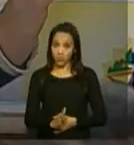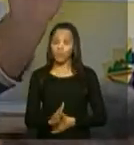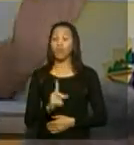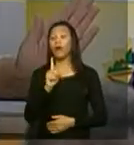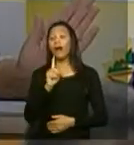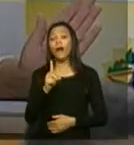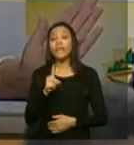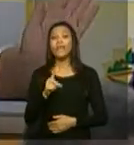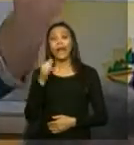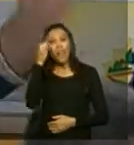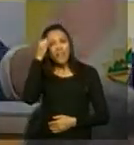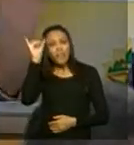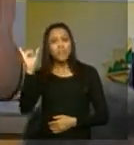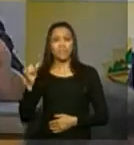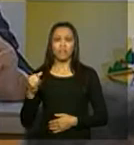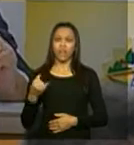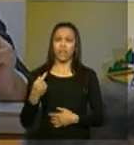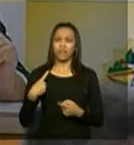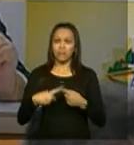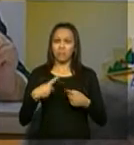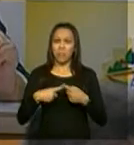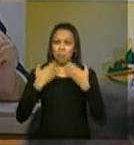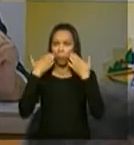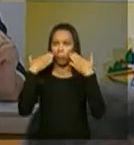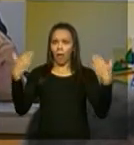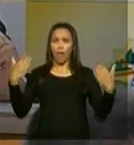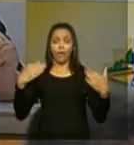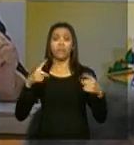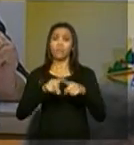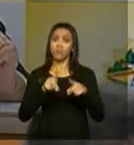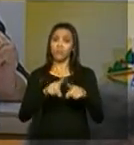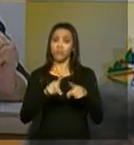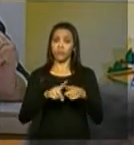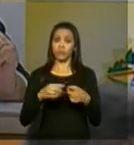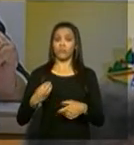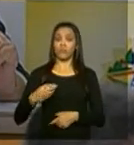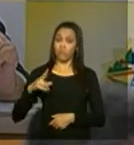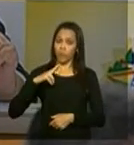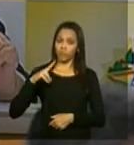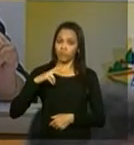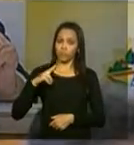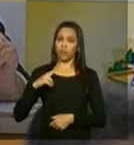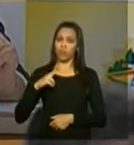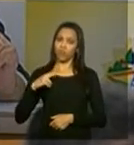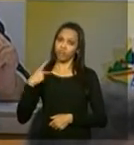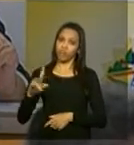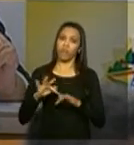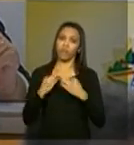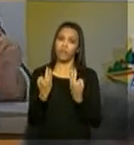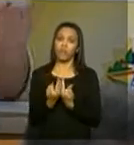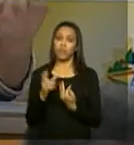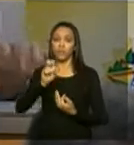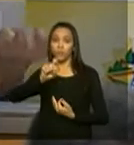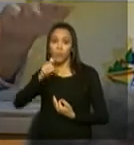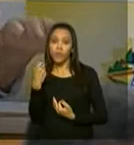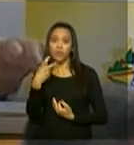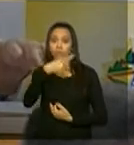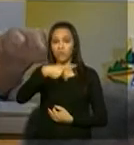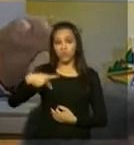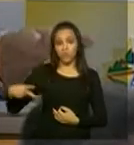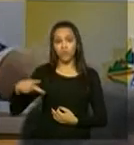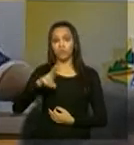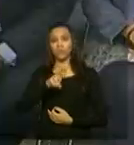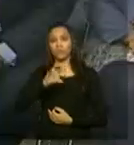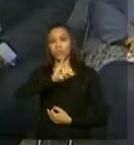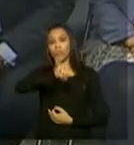as imagens ea privacidade da família do ex presidente joão goulart então essa decisão nós tomamos